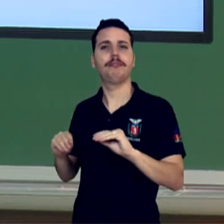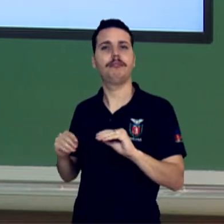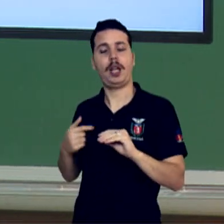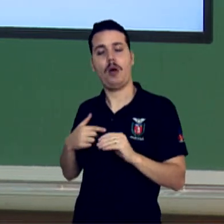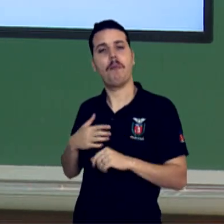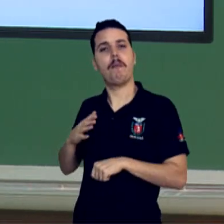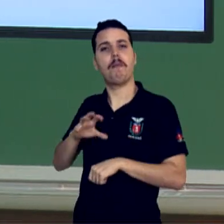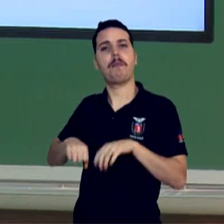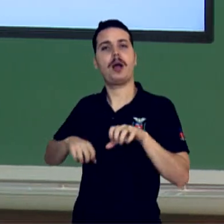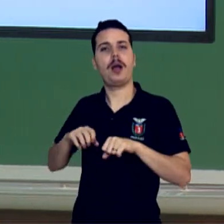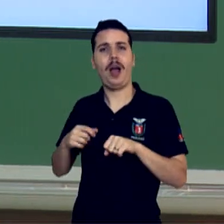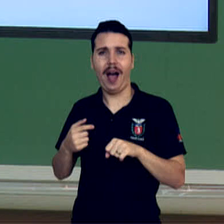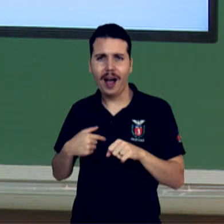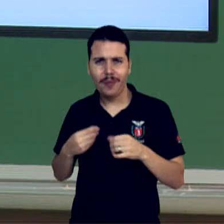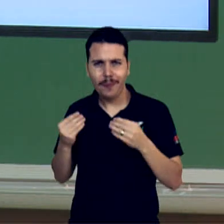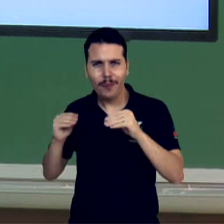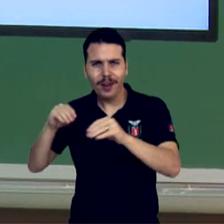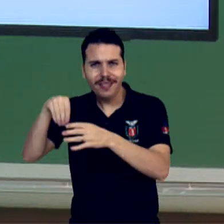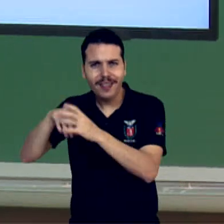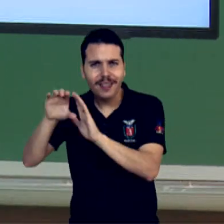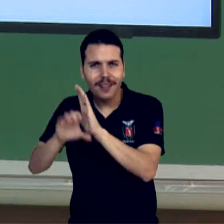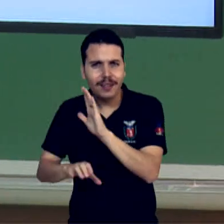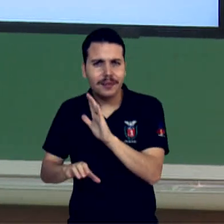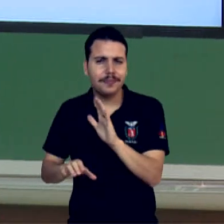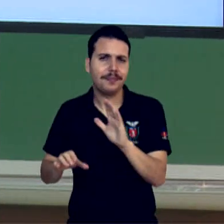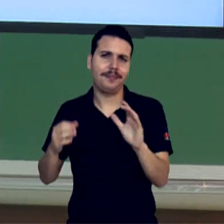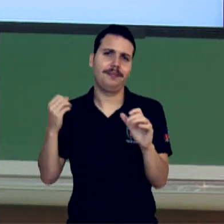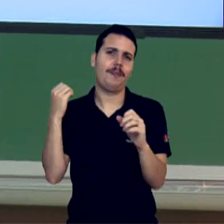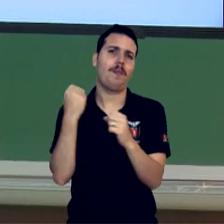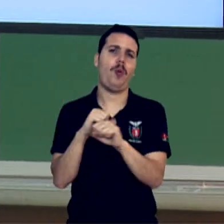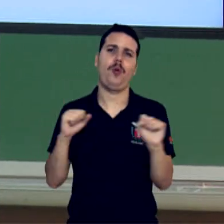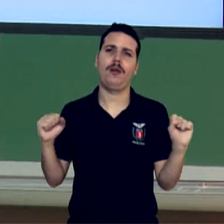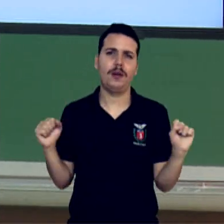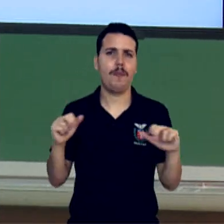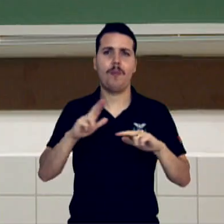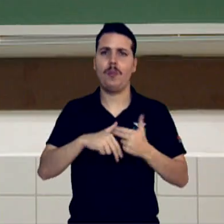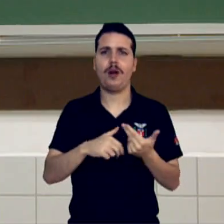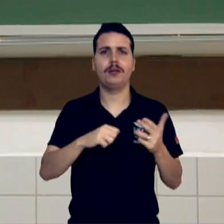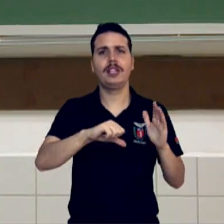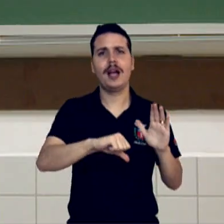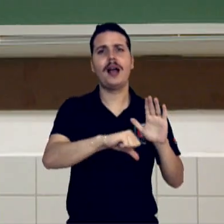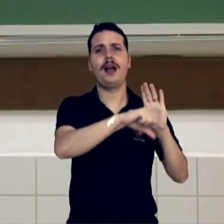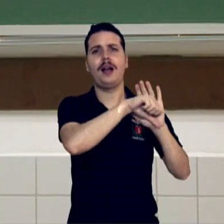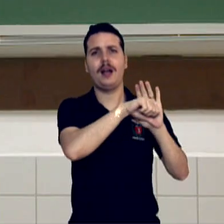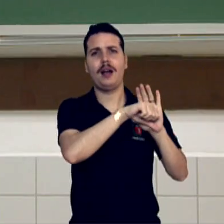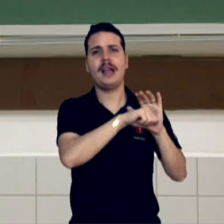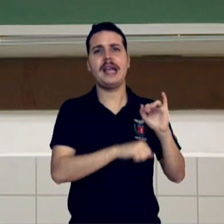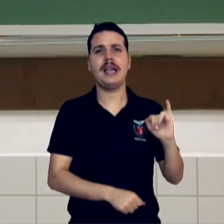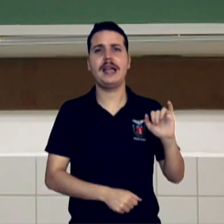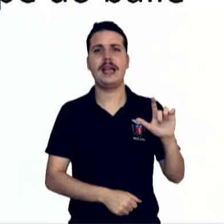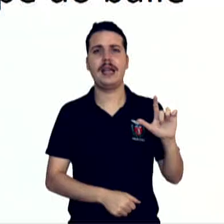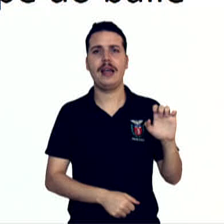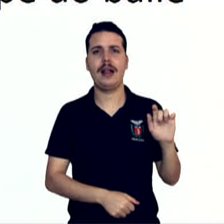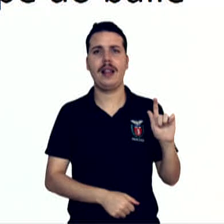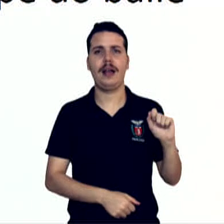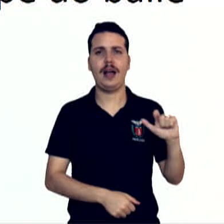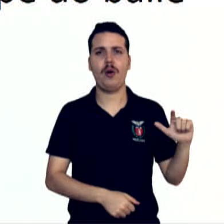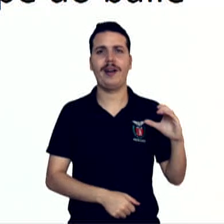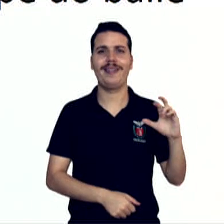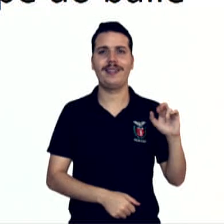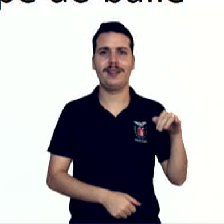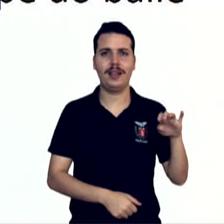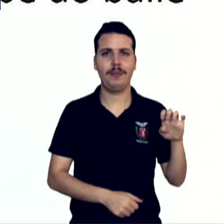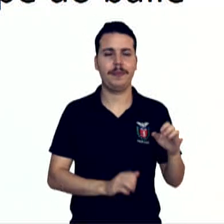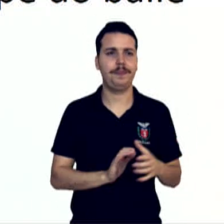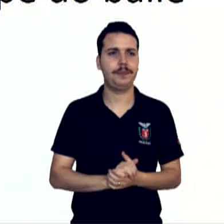né? É inadmissível. Também, né, pelo aspecto ilegal da coisa, né? Um candidato destacou que